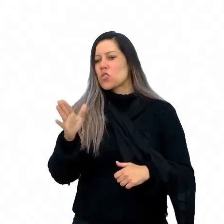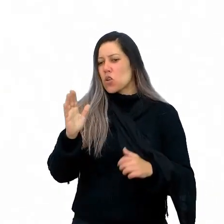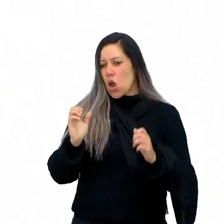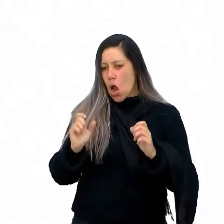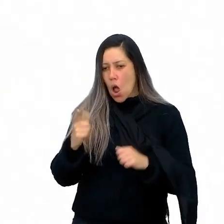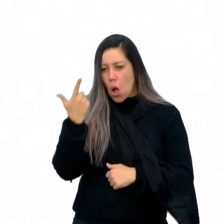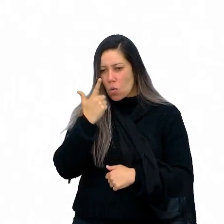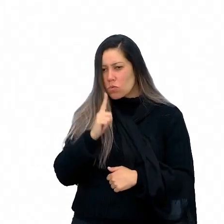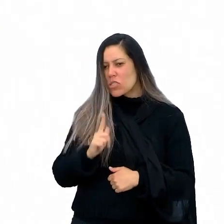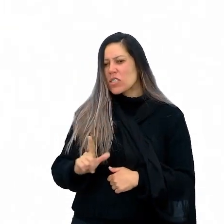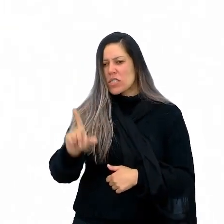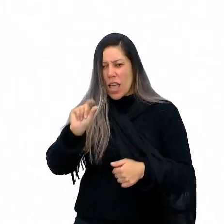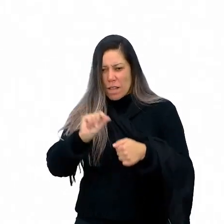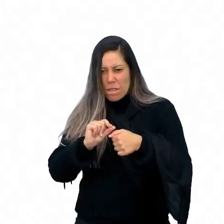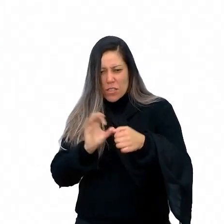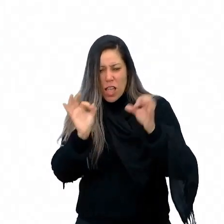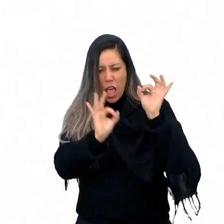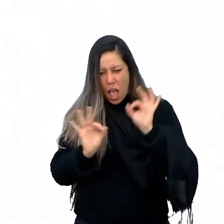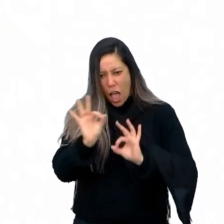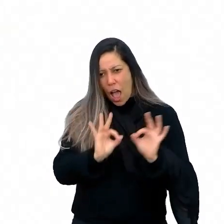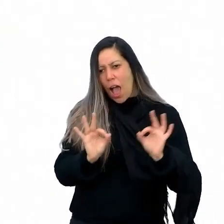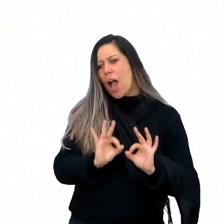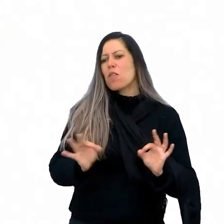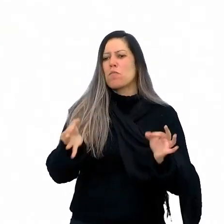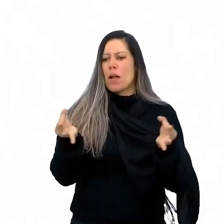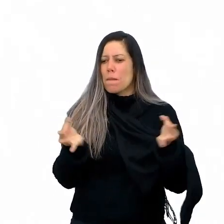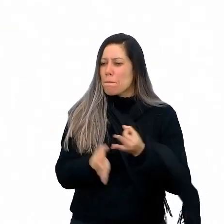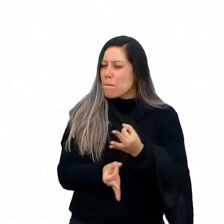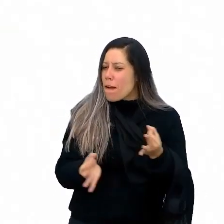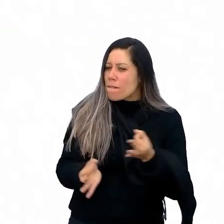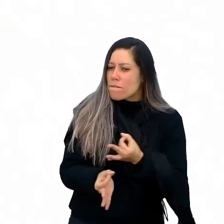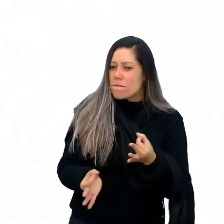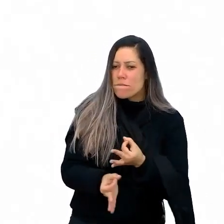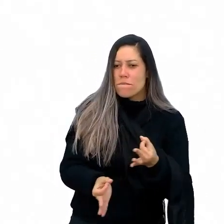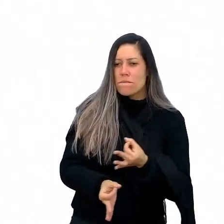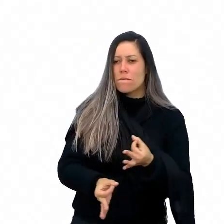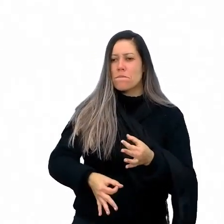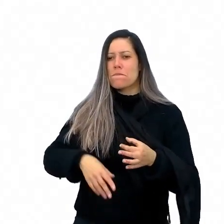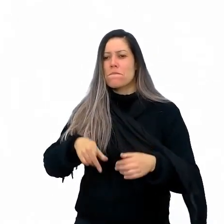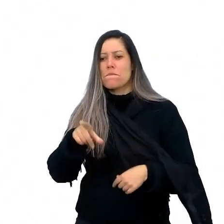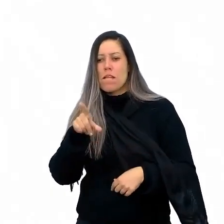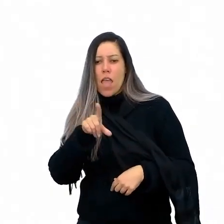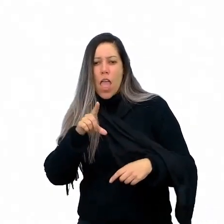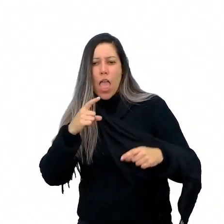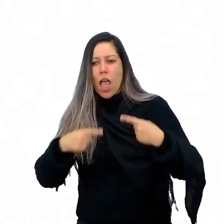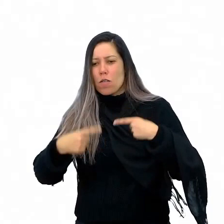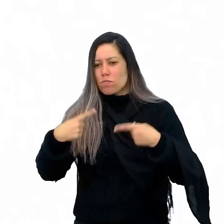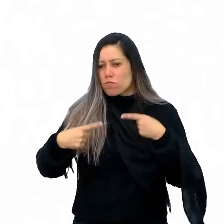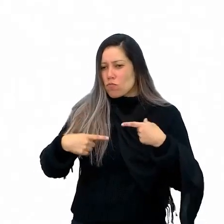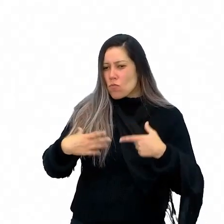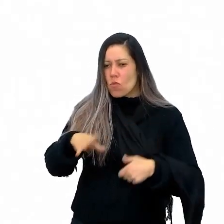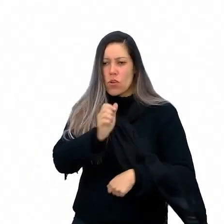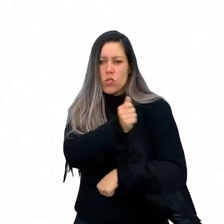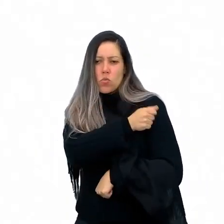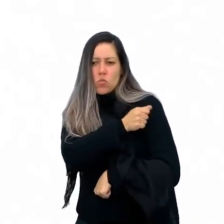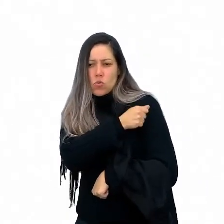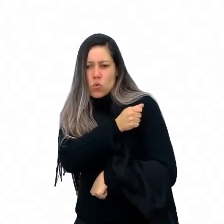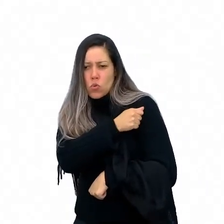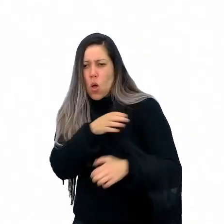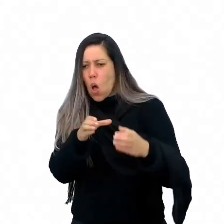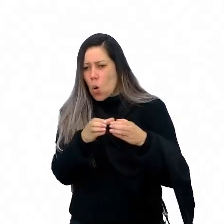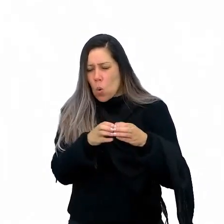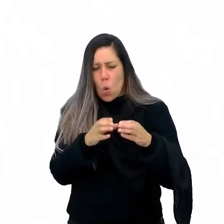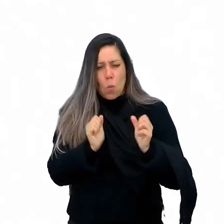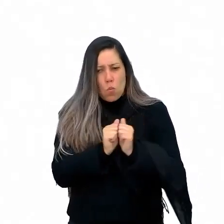professora, que de fato está na linha de frente, tá no tete a tete ali com os estudantes, né, e